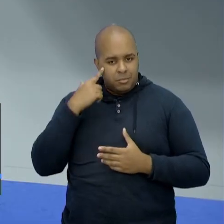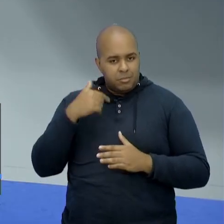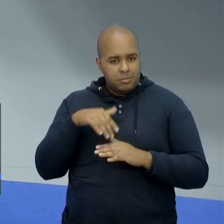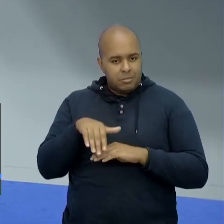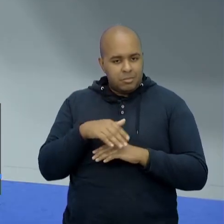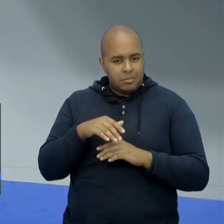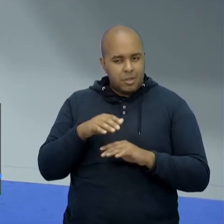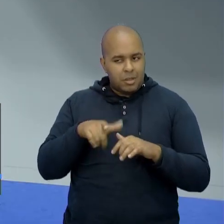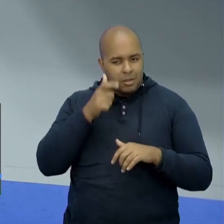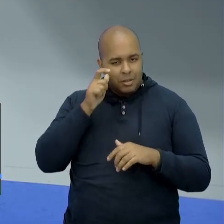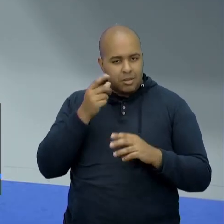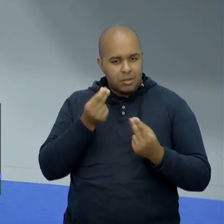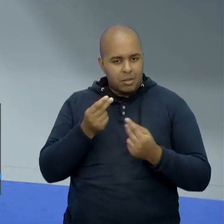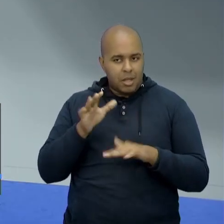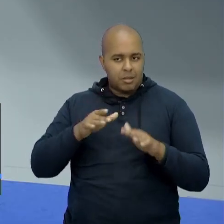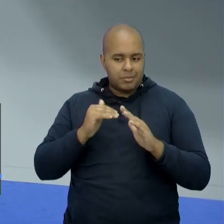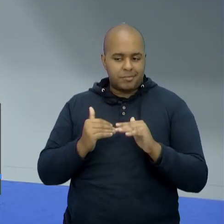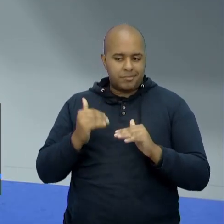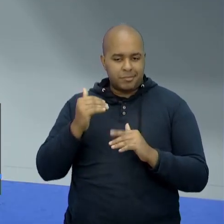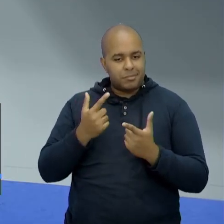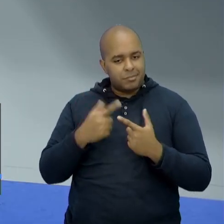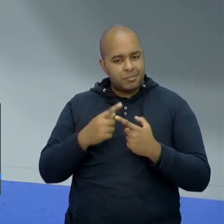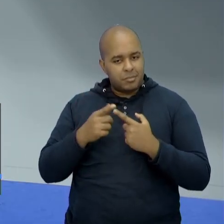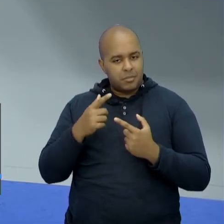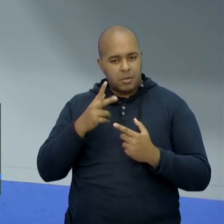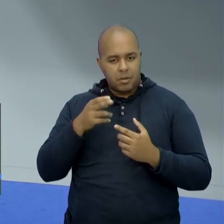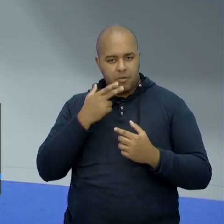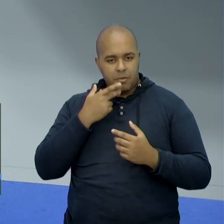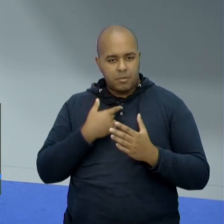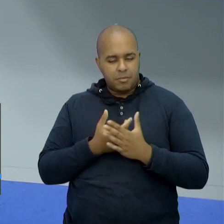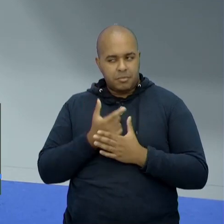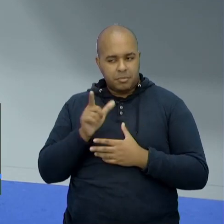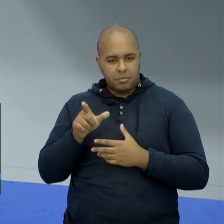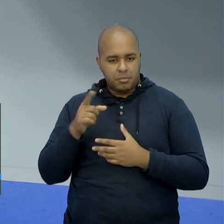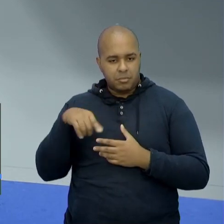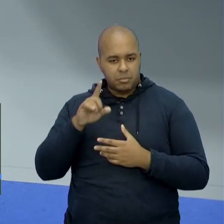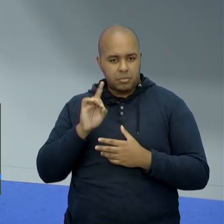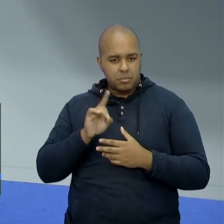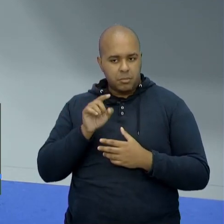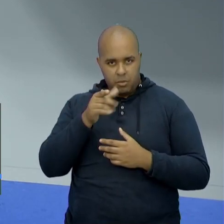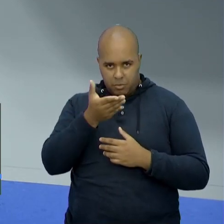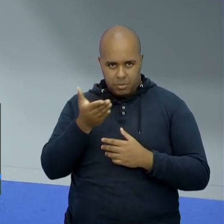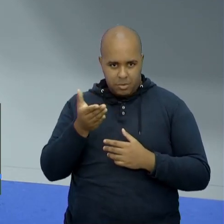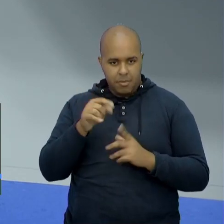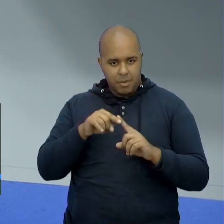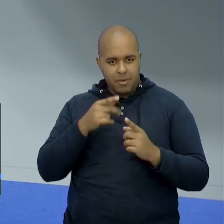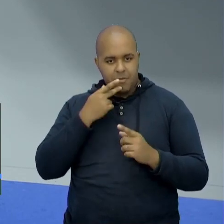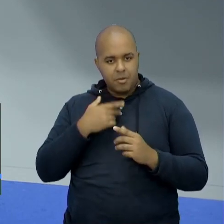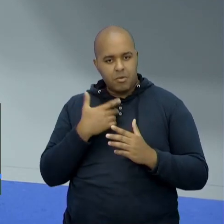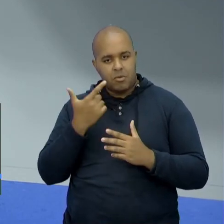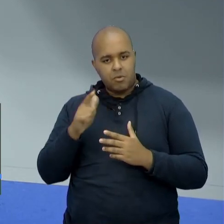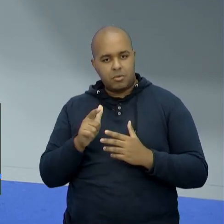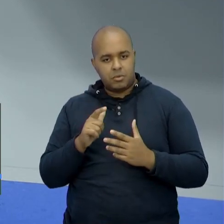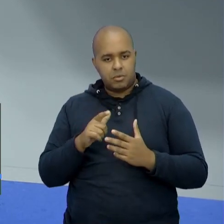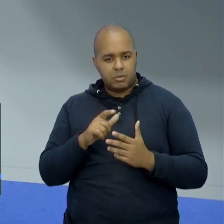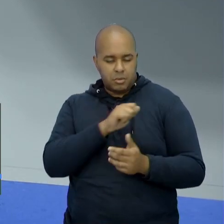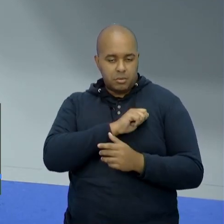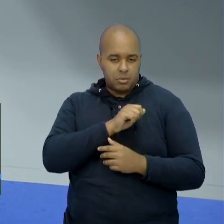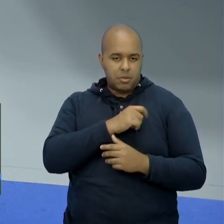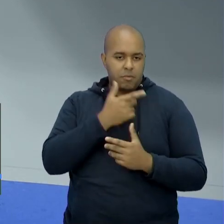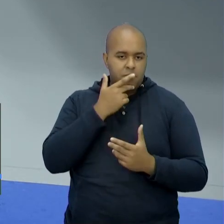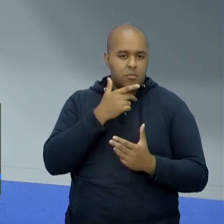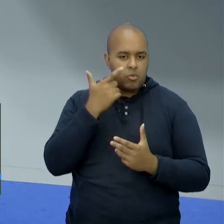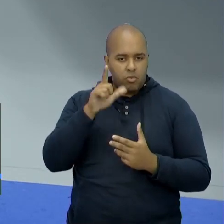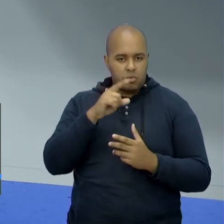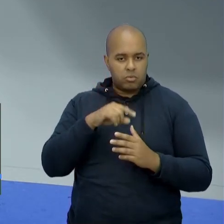econômico ele acaba superando, porque eu estava falando com eles, não com vocês no caso, né? Estava falando com os estudantes do